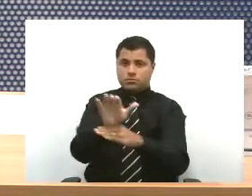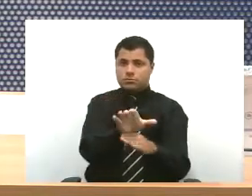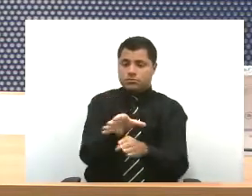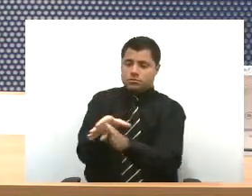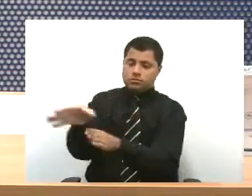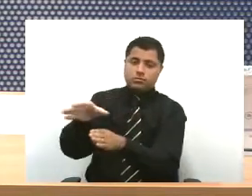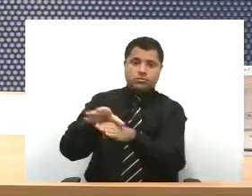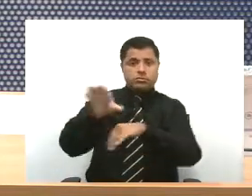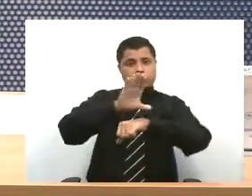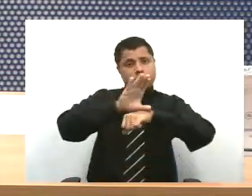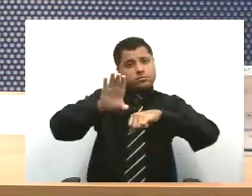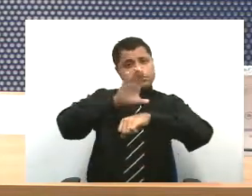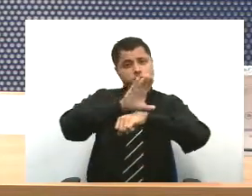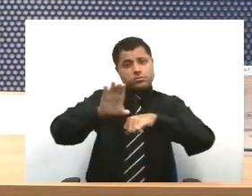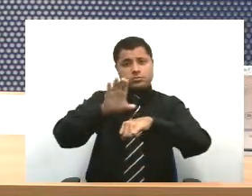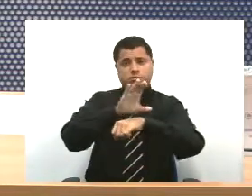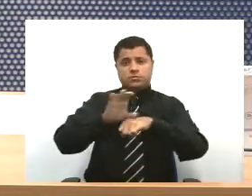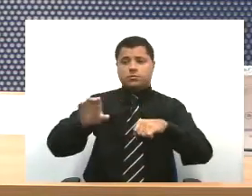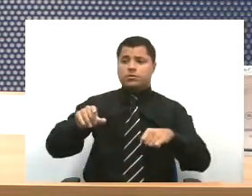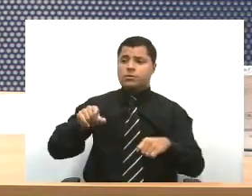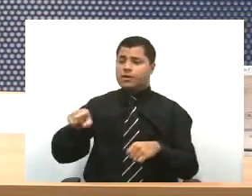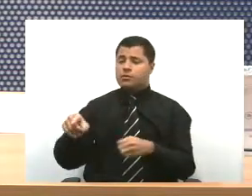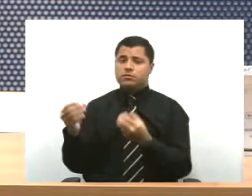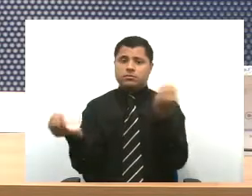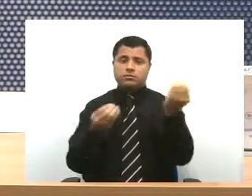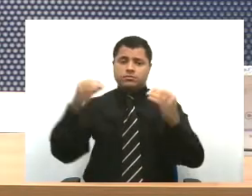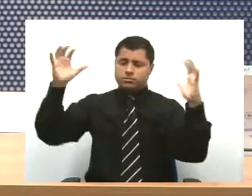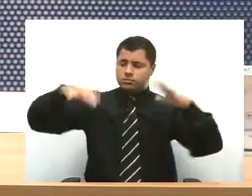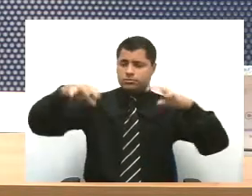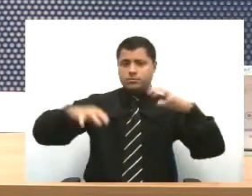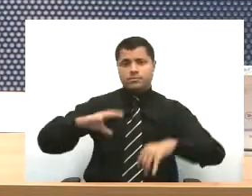para ela, para que ela seja, em caso de risco,